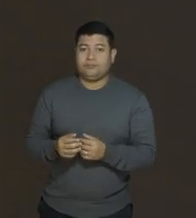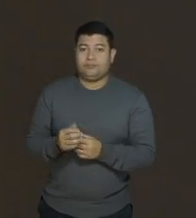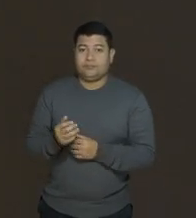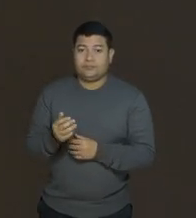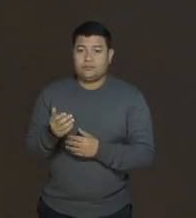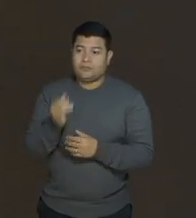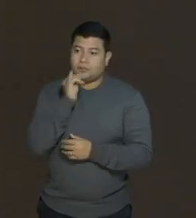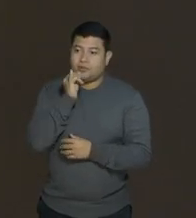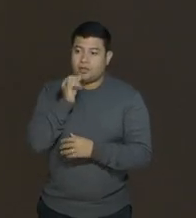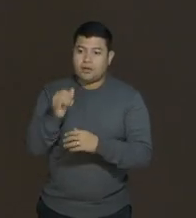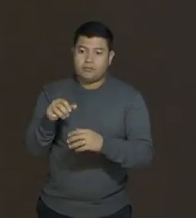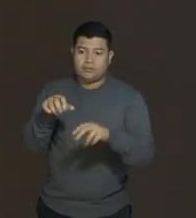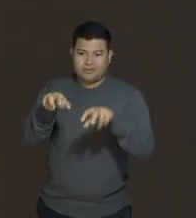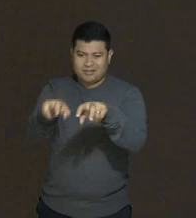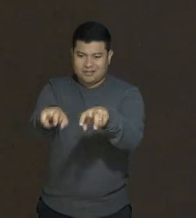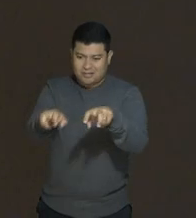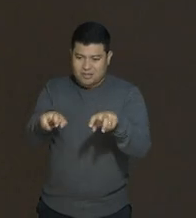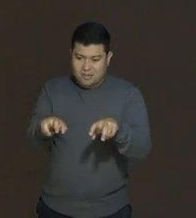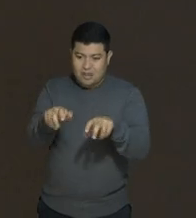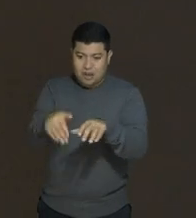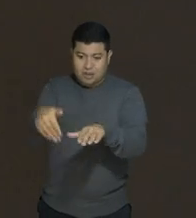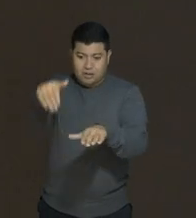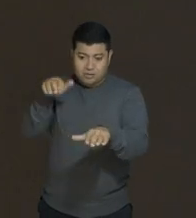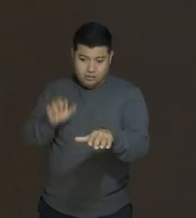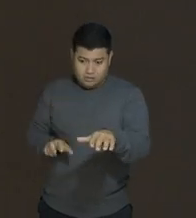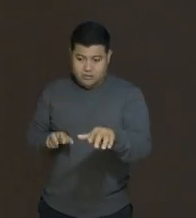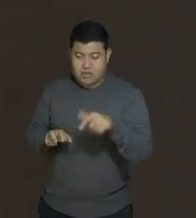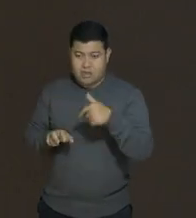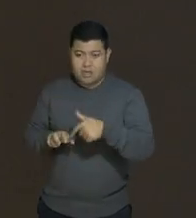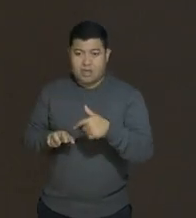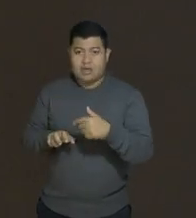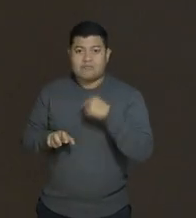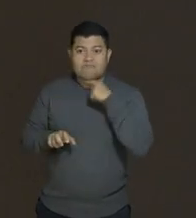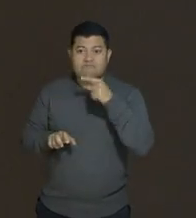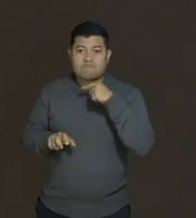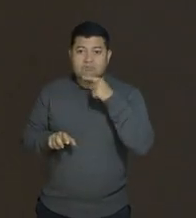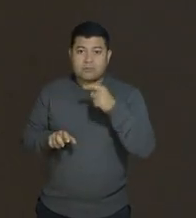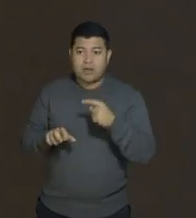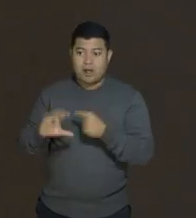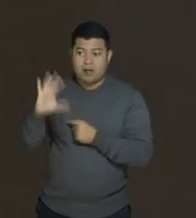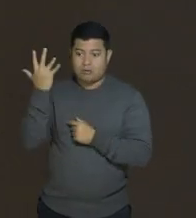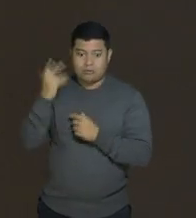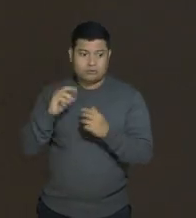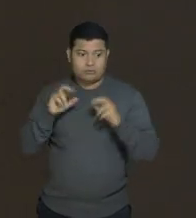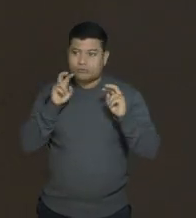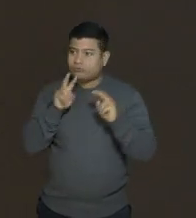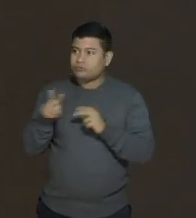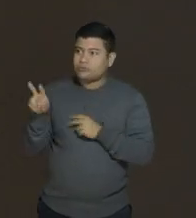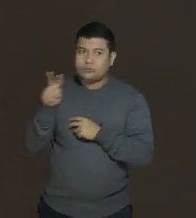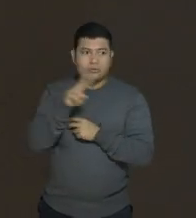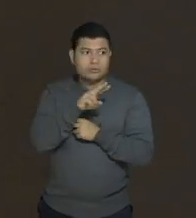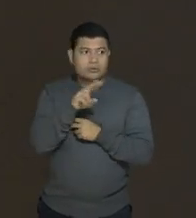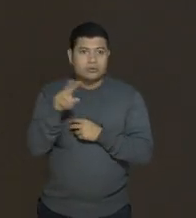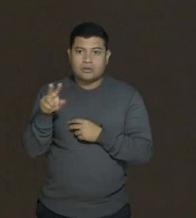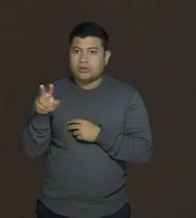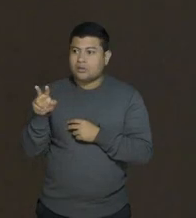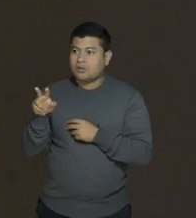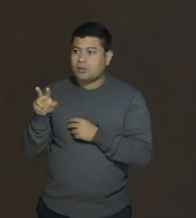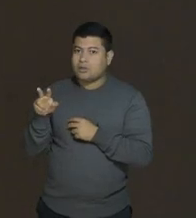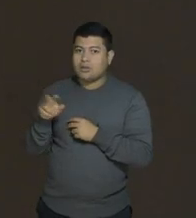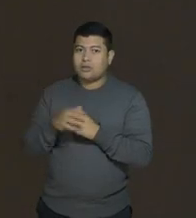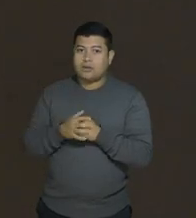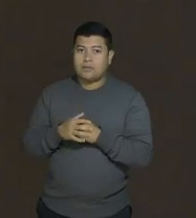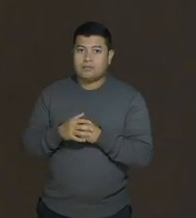lá atrás, por isso que eles vão para frente na sala de aula. Eles sabem tudo o que está acontecendo, menos o que a professora está falando.